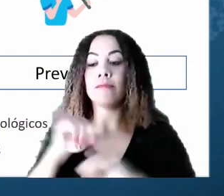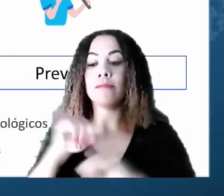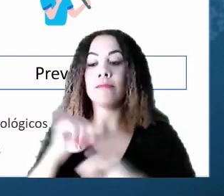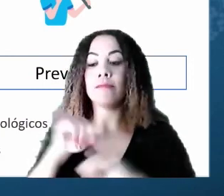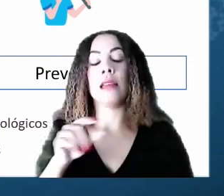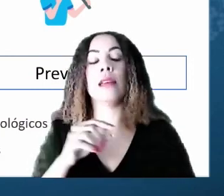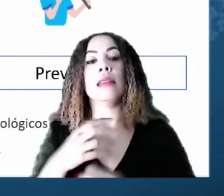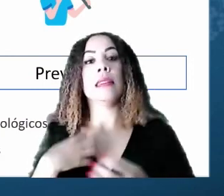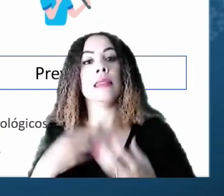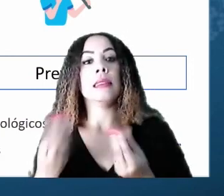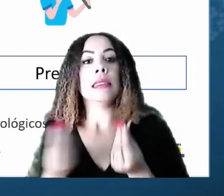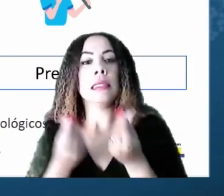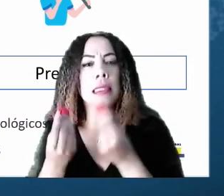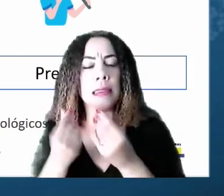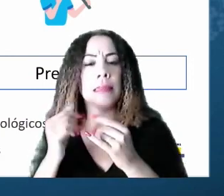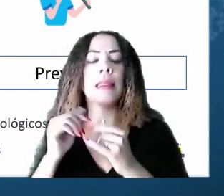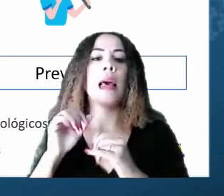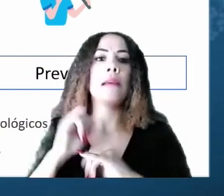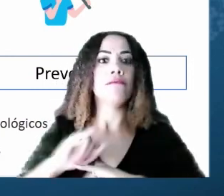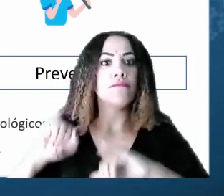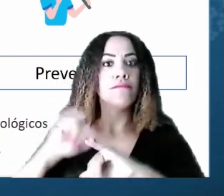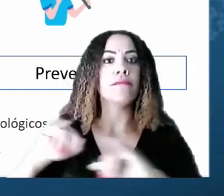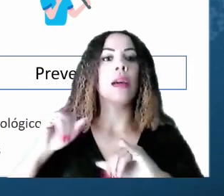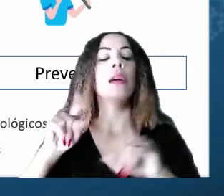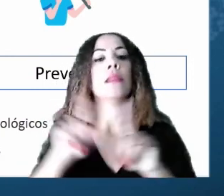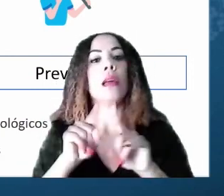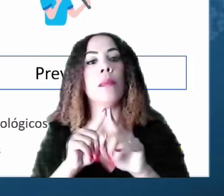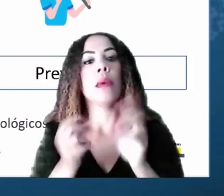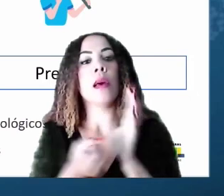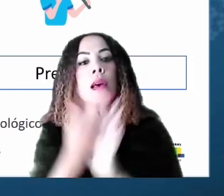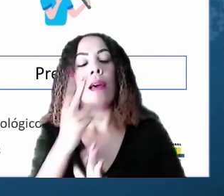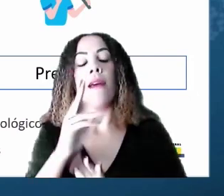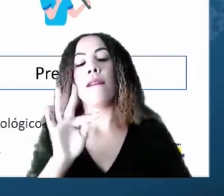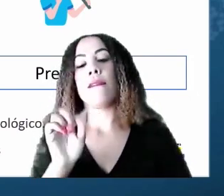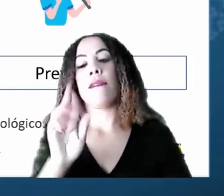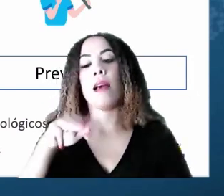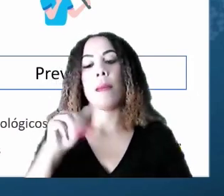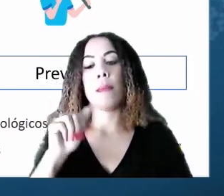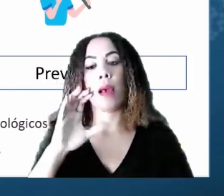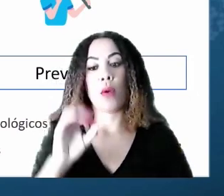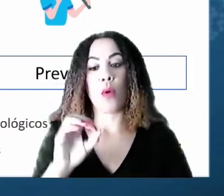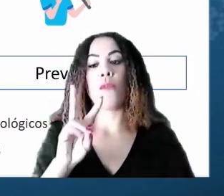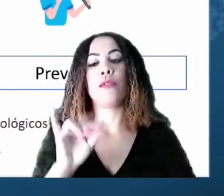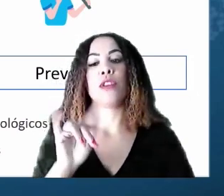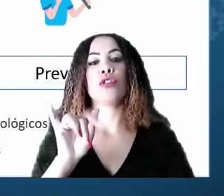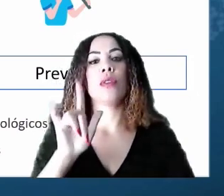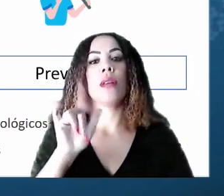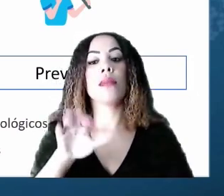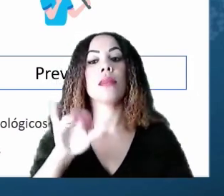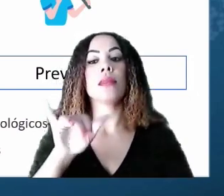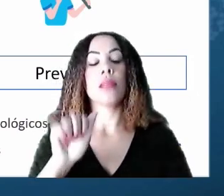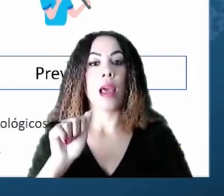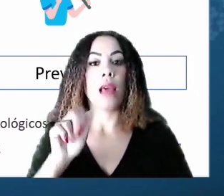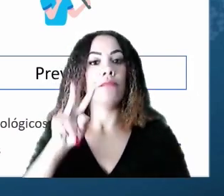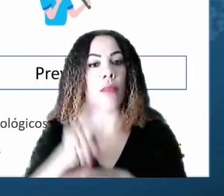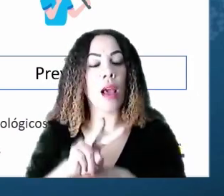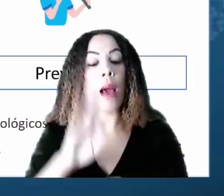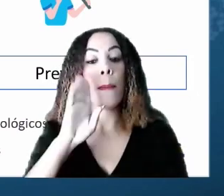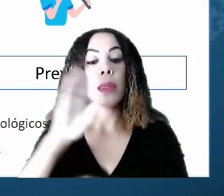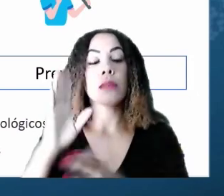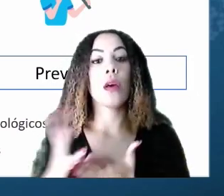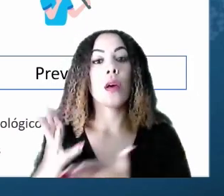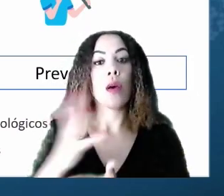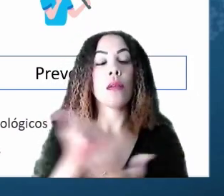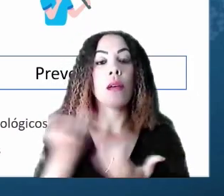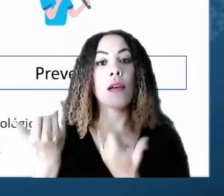passiva, fizemos uma farmacovigilância ativa a partir de dados secundários, ou seja, nós cruzamos a